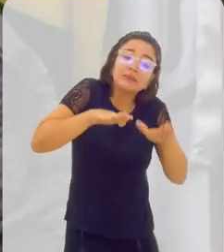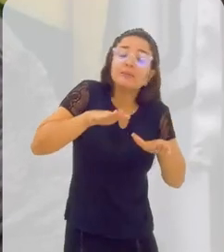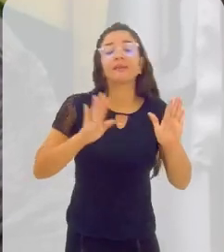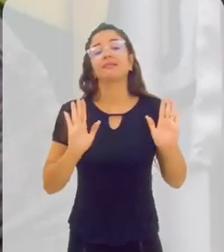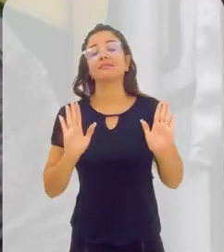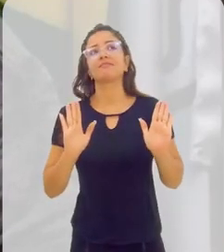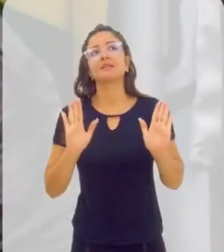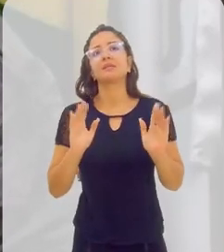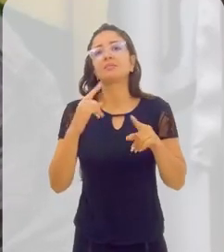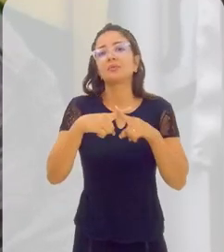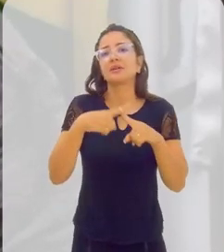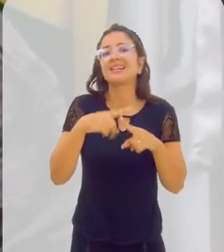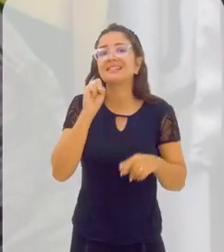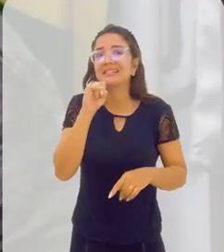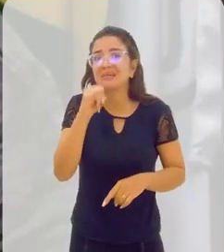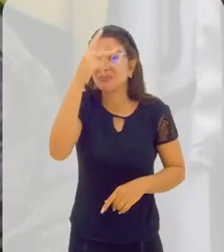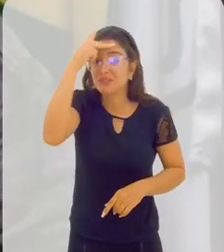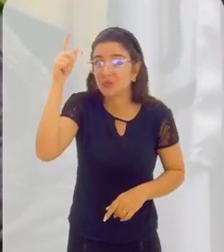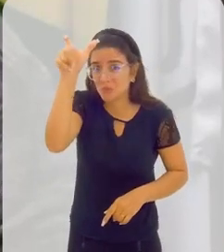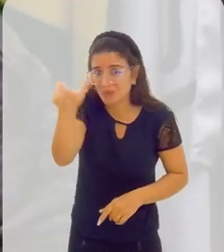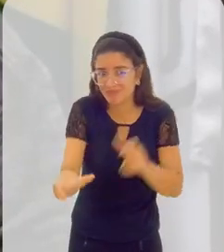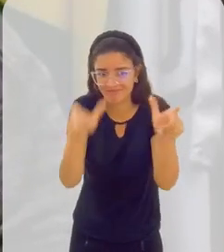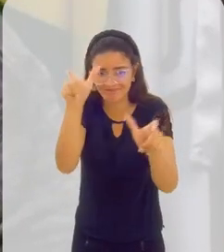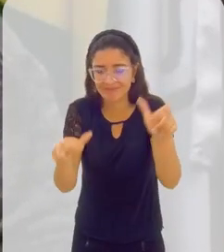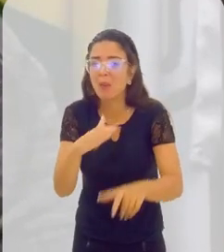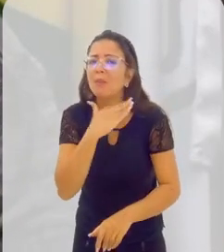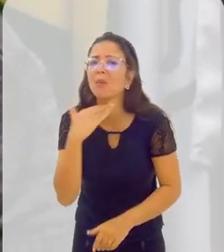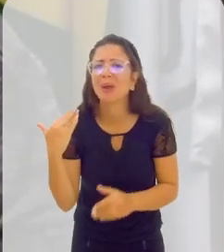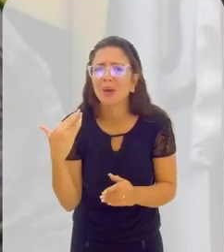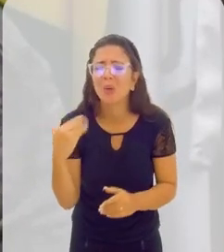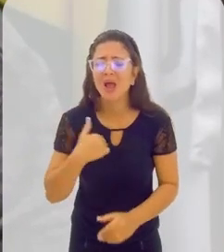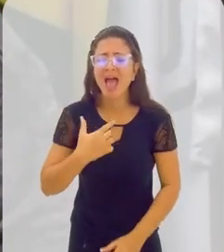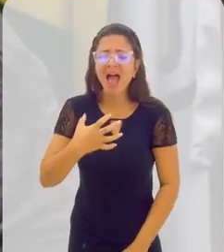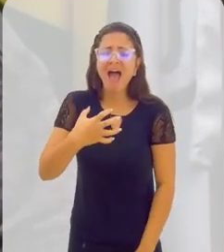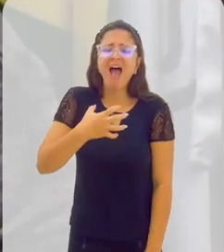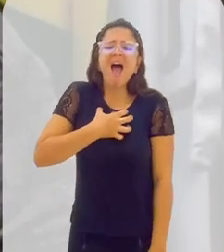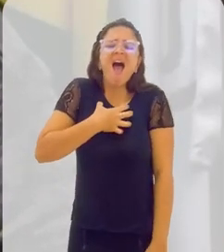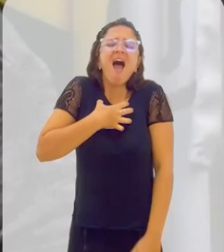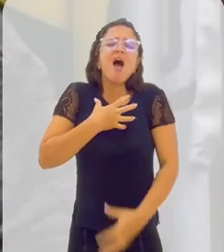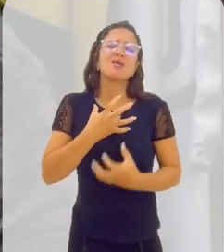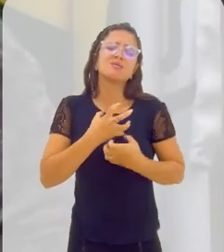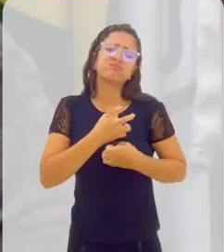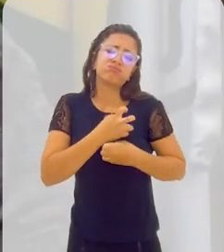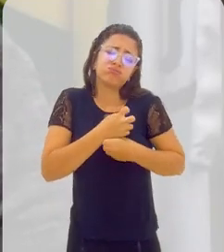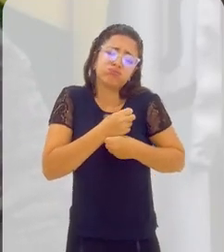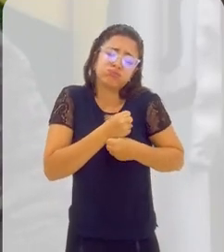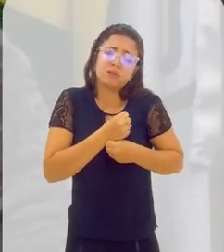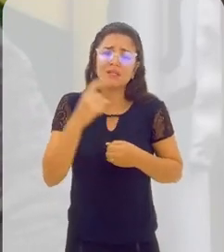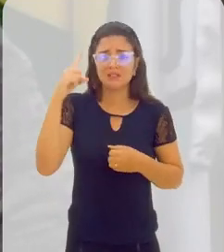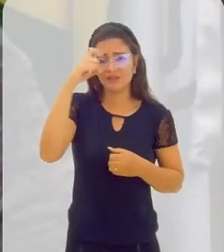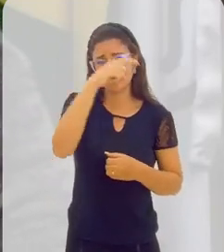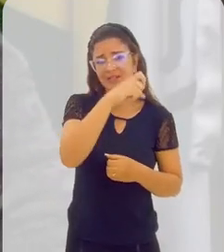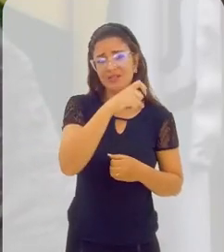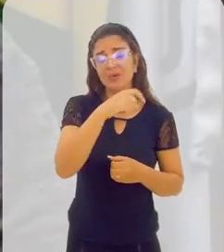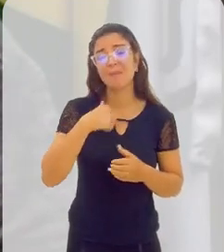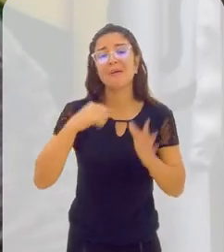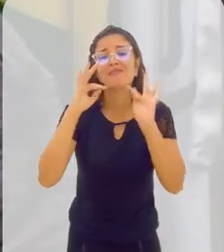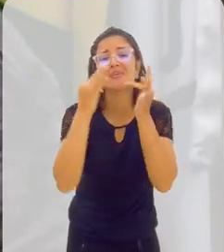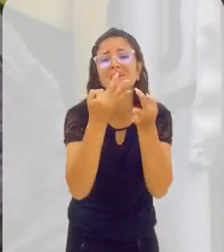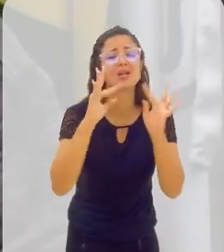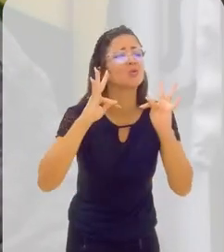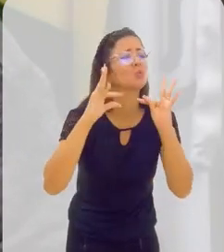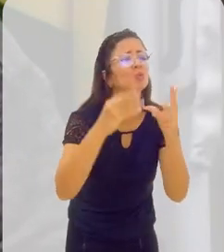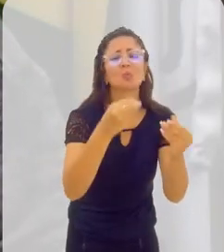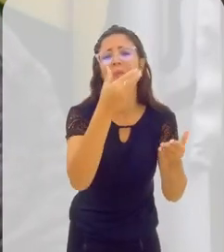Depende do que você tá falando se a morte dos outros para mim é muito doída e infelizmente eu sou uma pessoa que